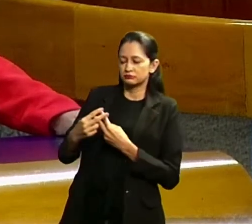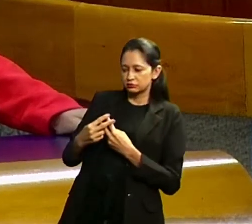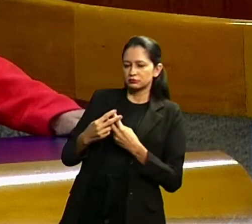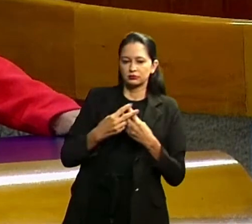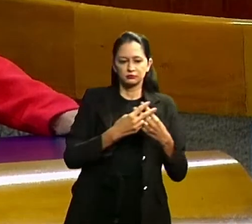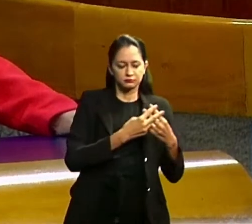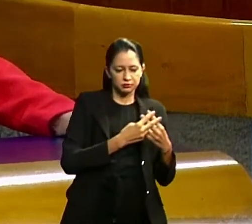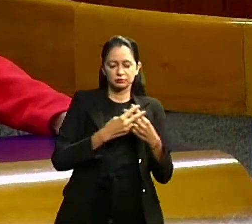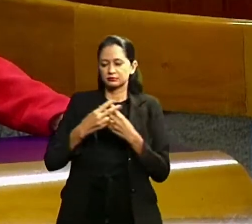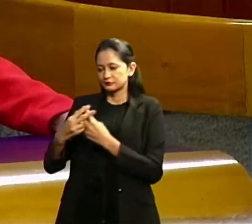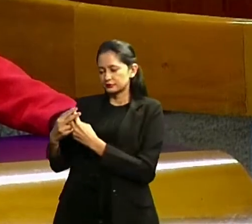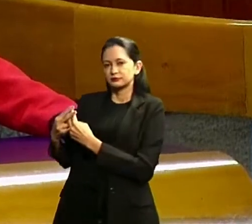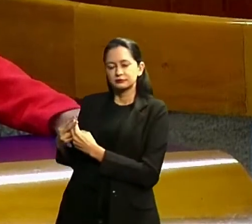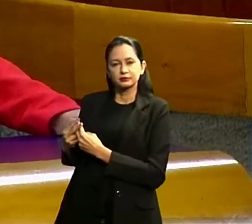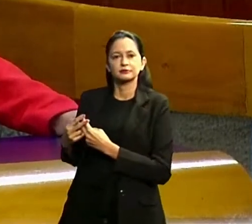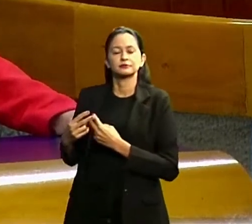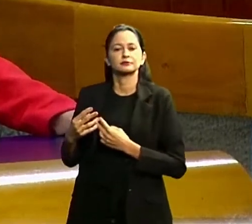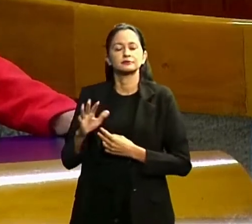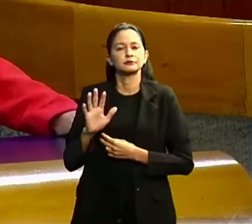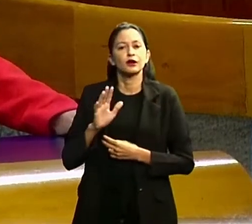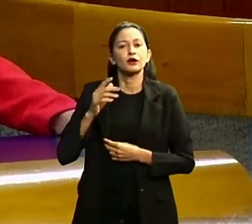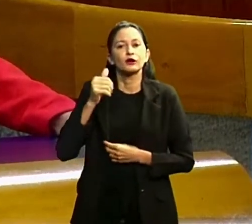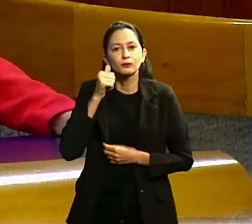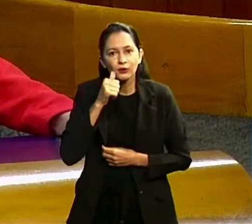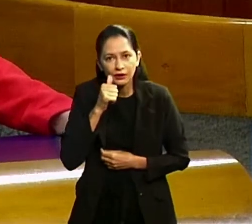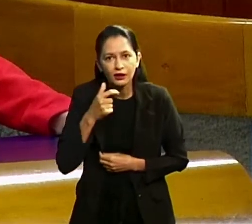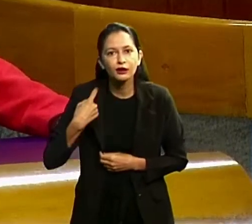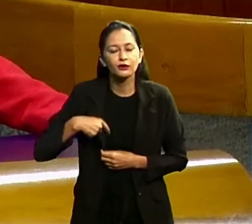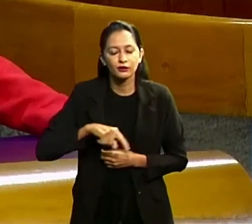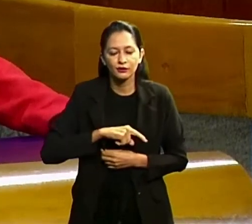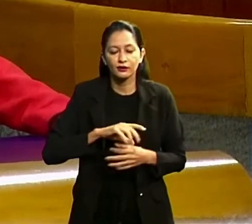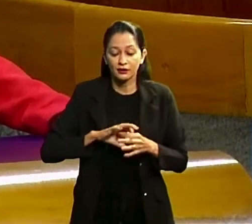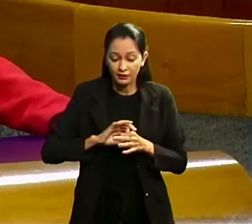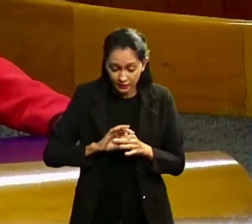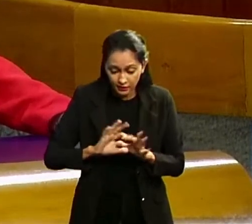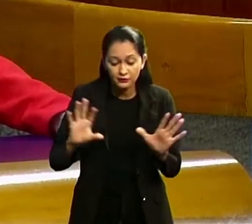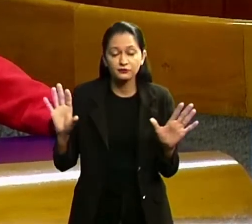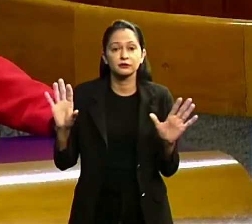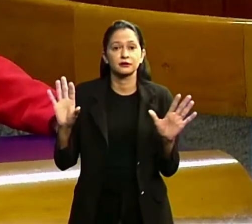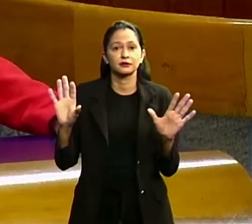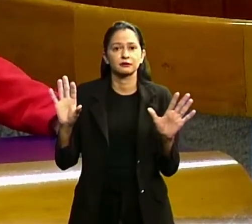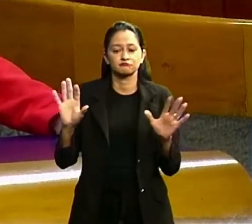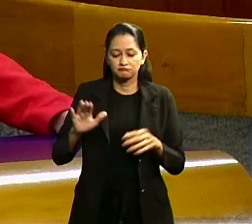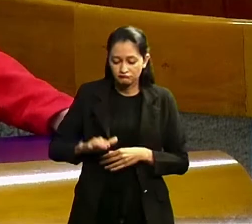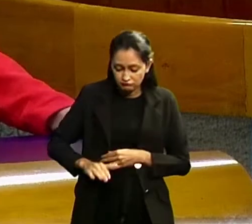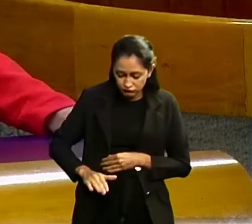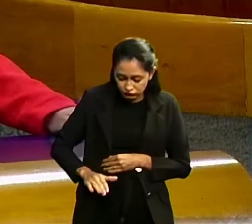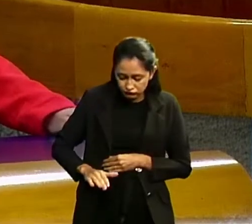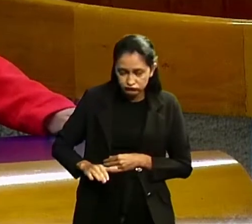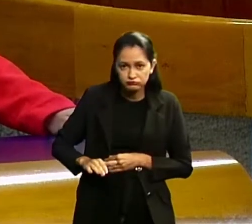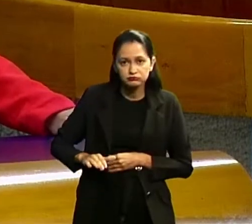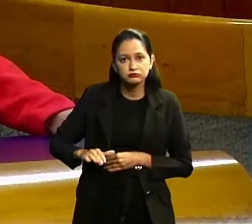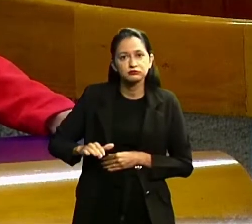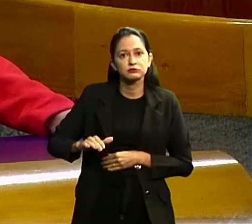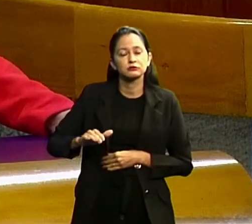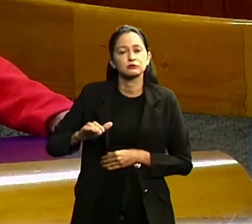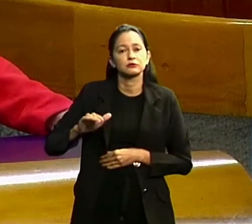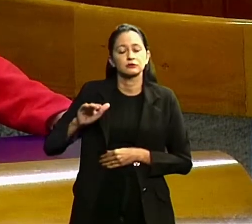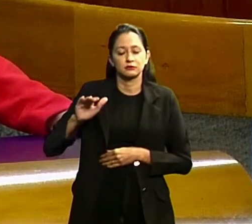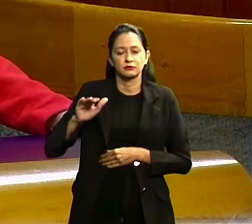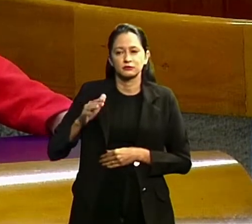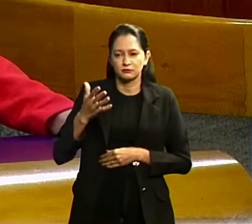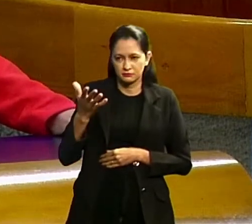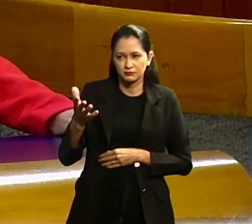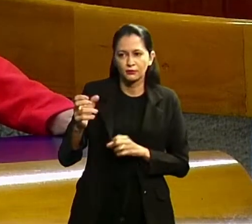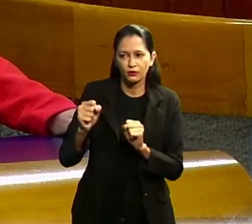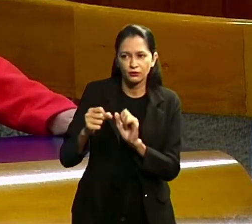eu pensei, nós mulheres nascemos livres, sabia? Mas crescemos... Pode